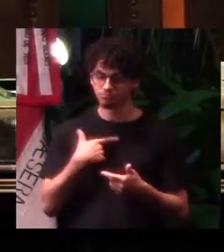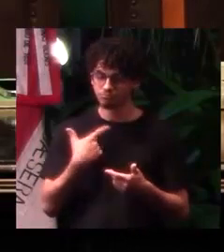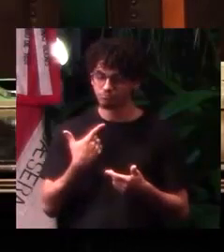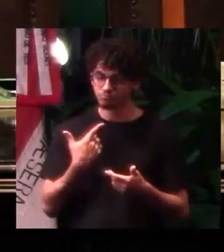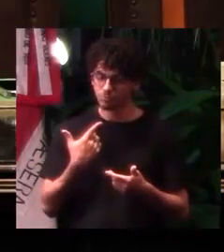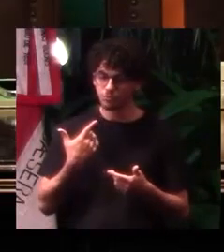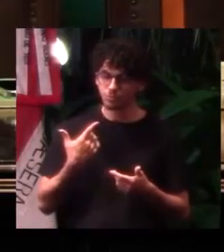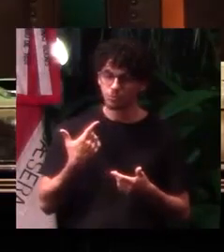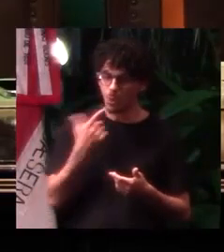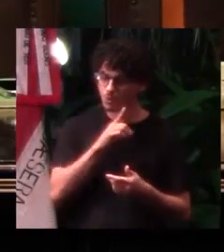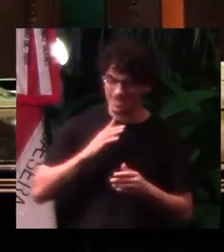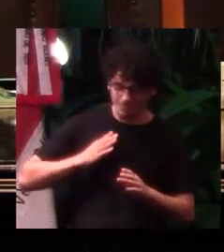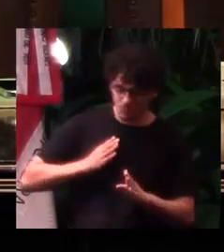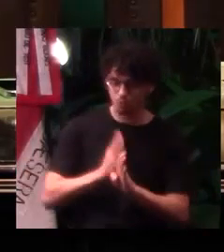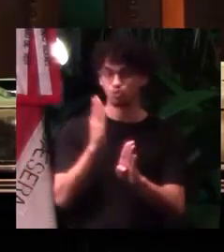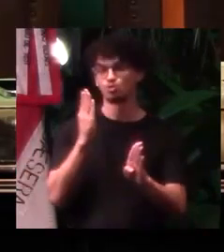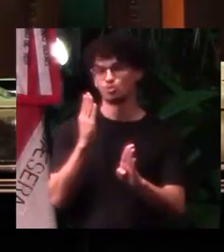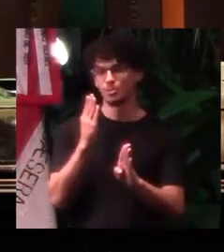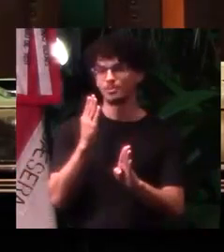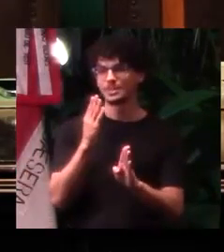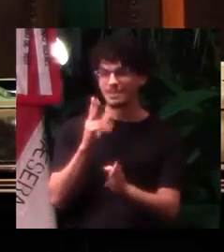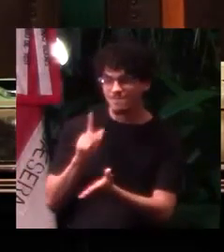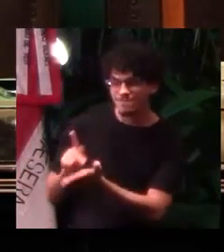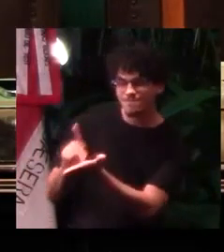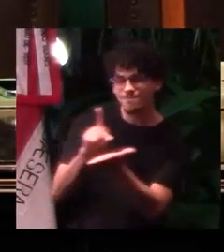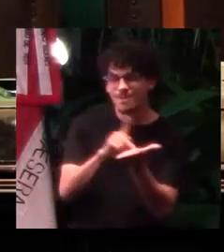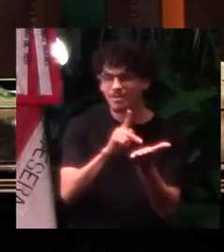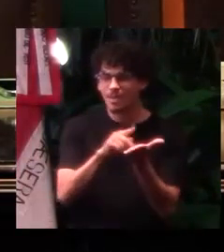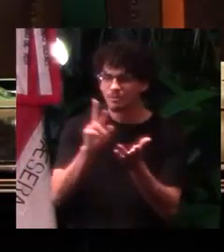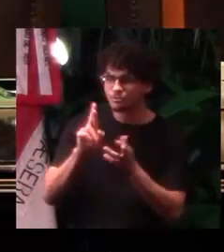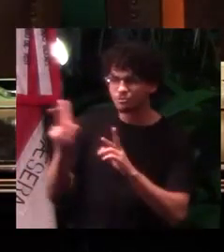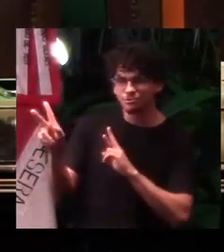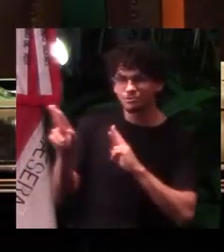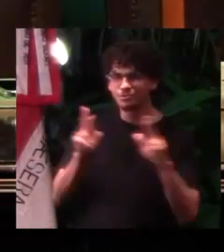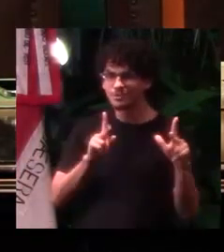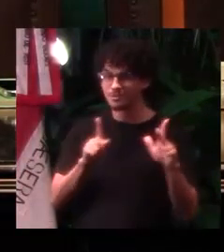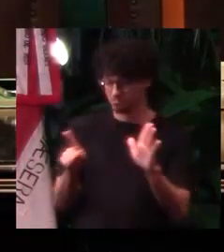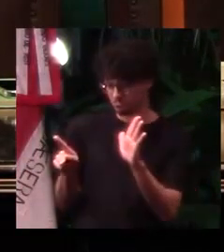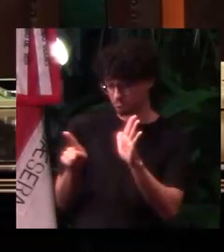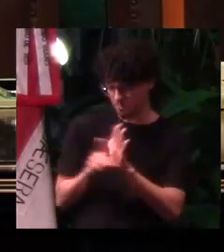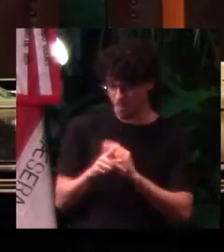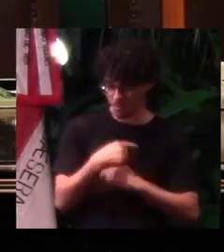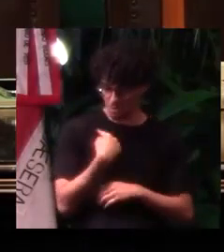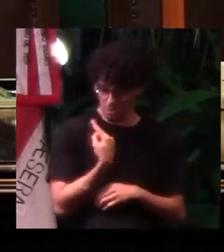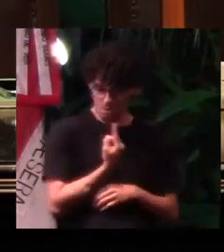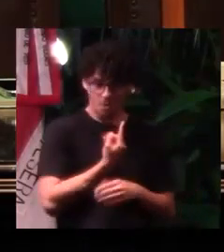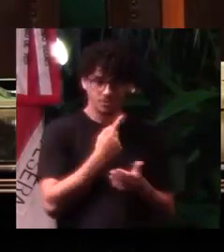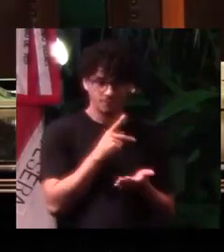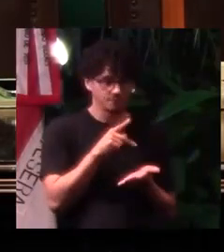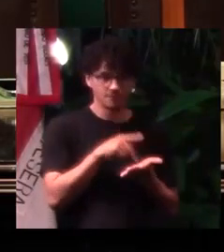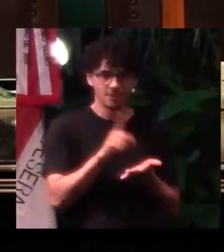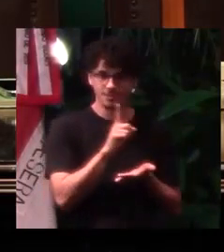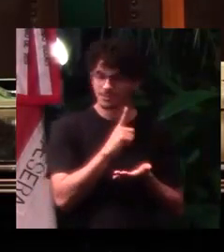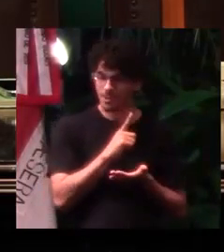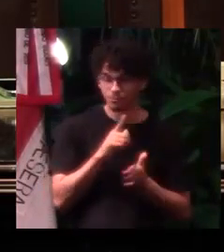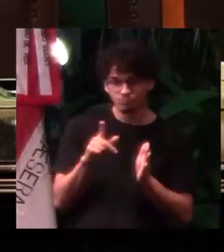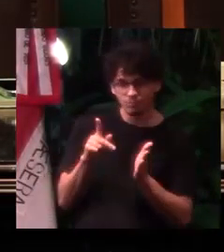descobrir, não é, verdades outras que não aquelas que nos são, que são, às